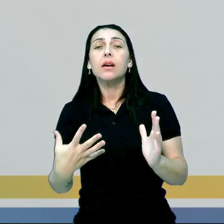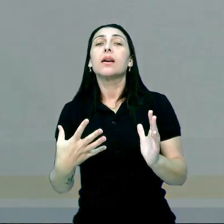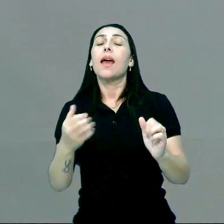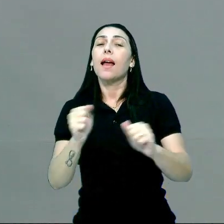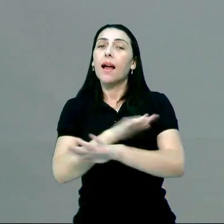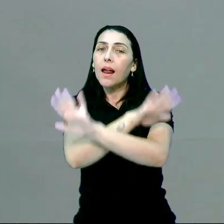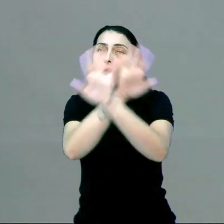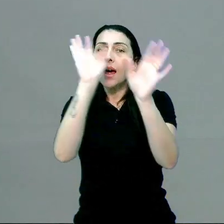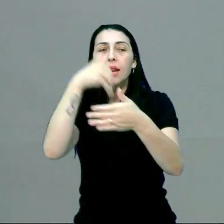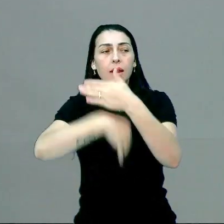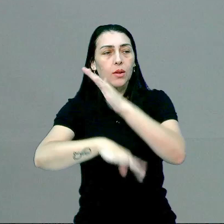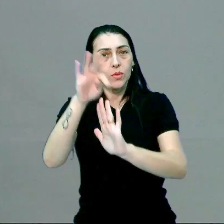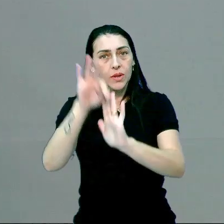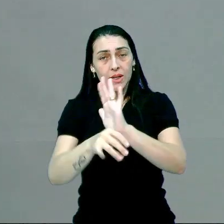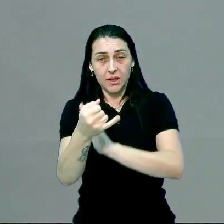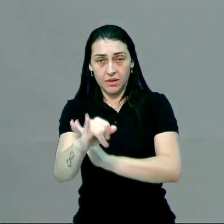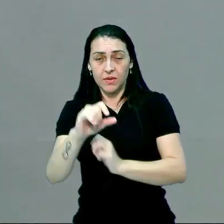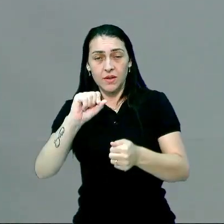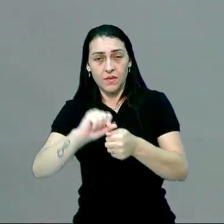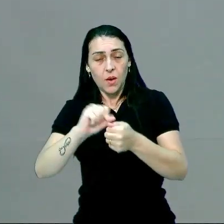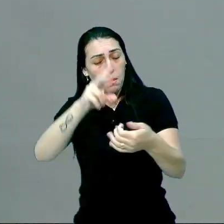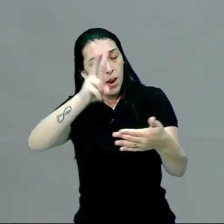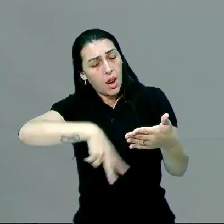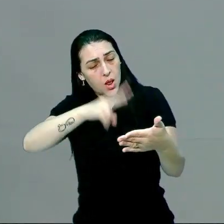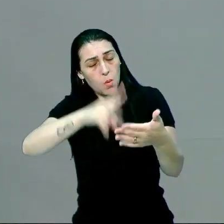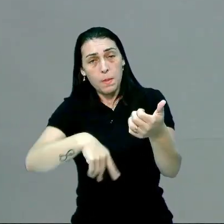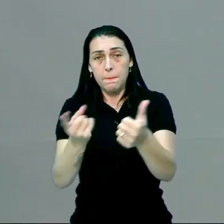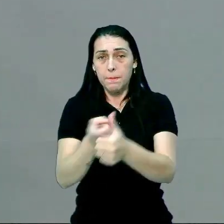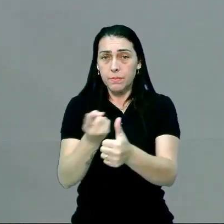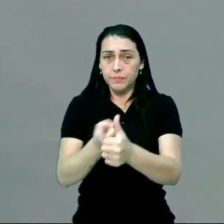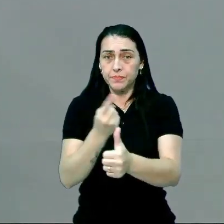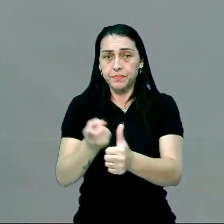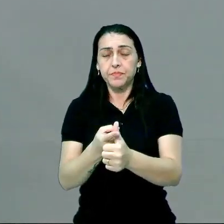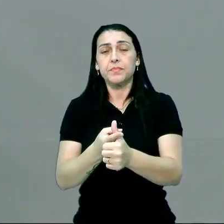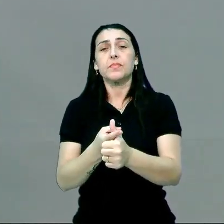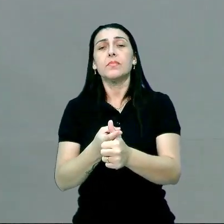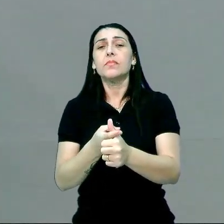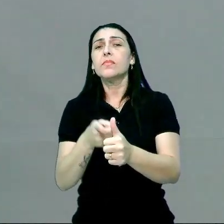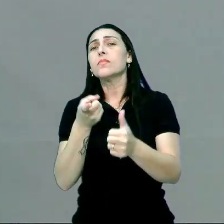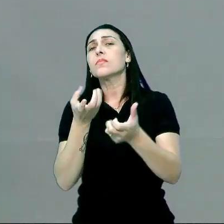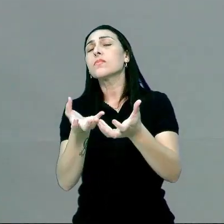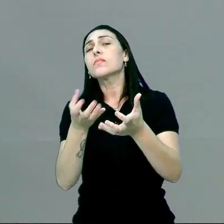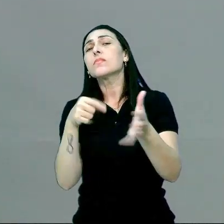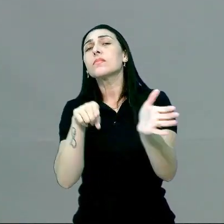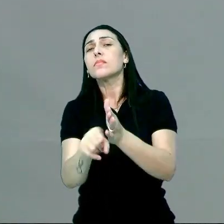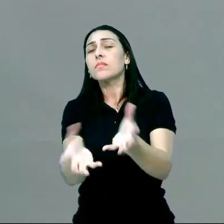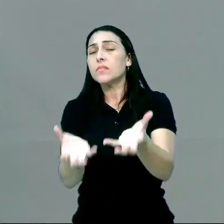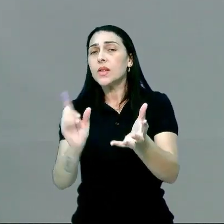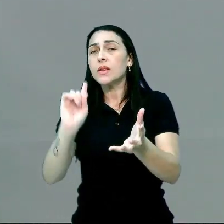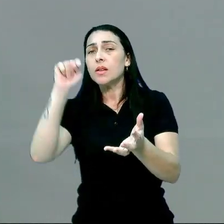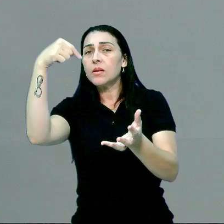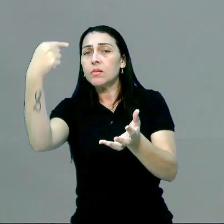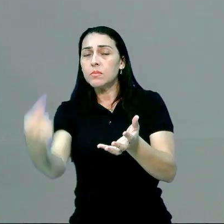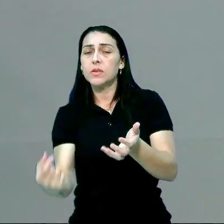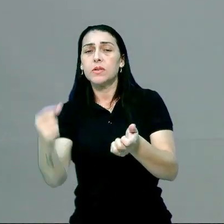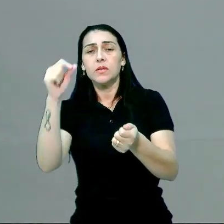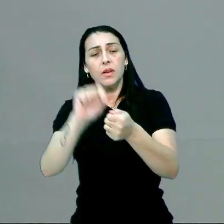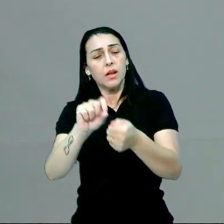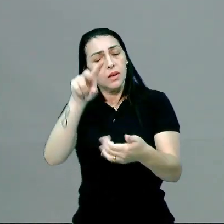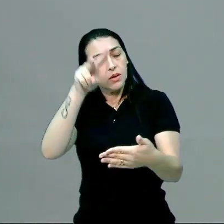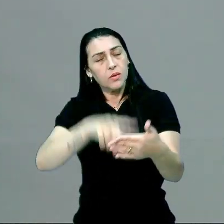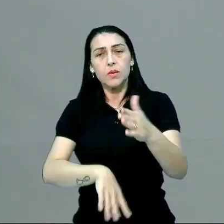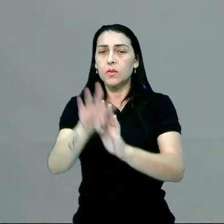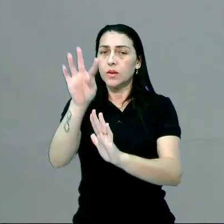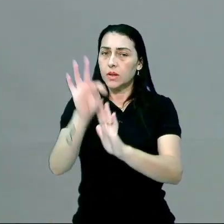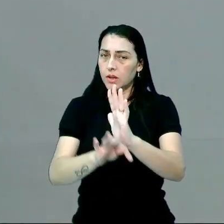muito claras. Então, se você fizer uma leitura primeiro do comando da questão e depois você fizer uma leitura